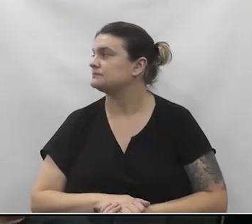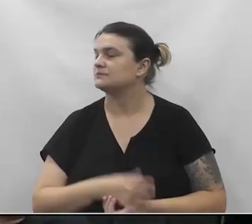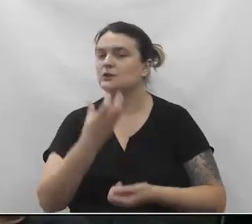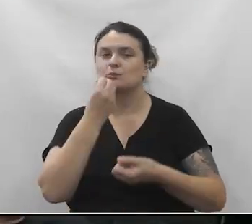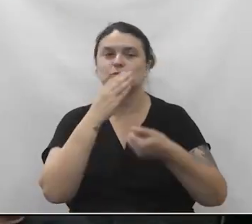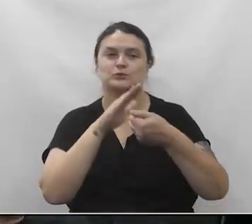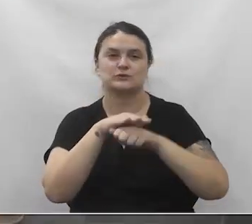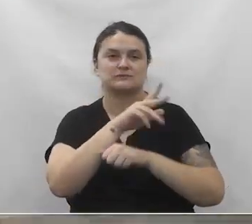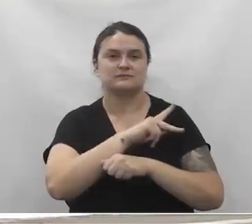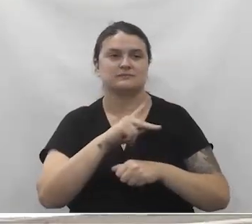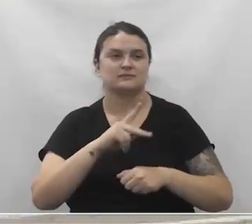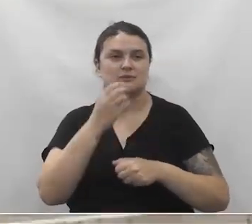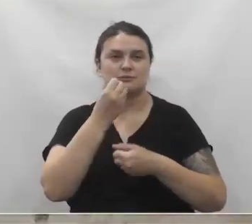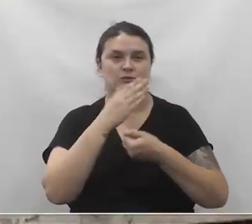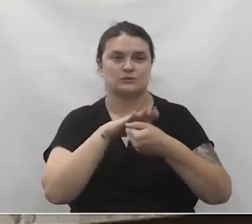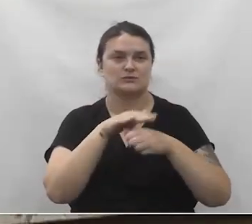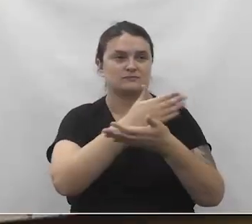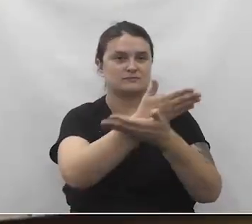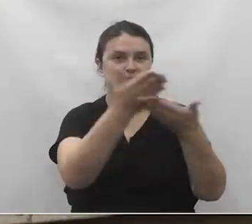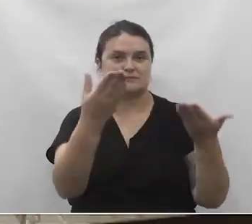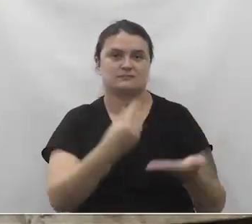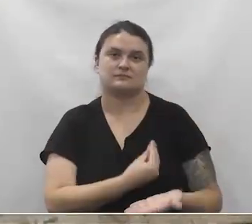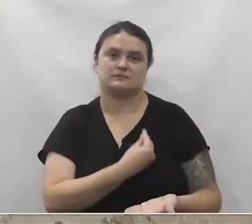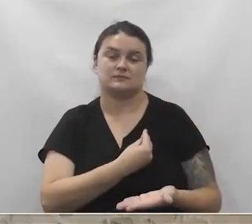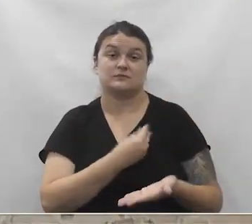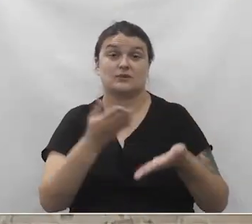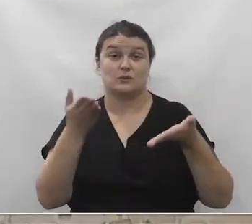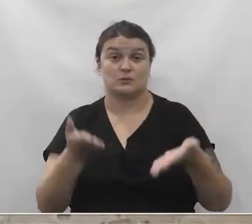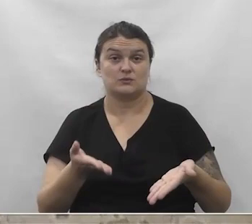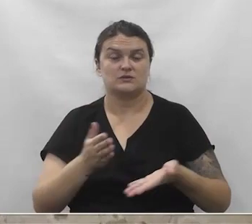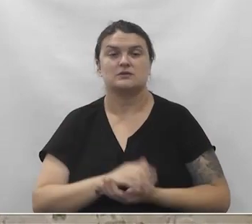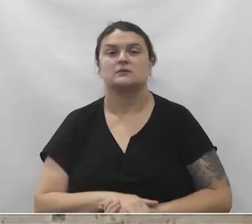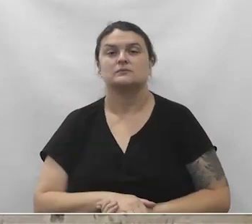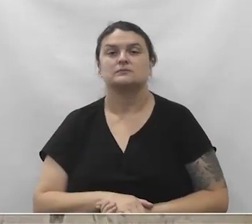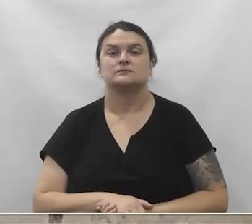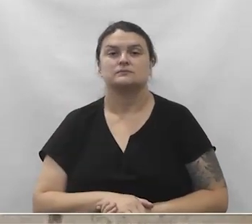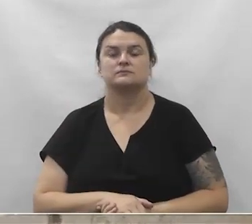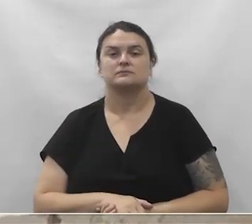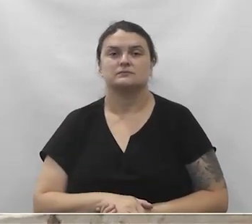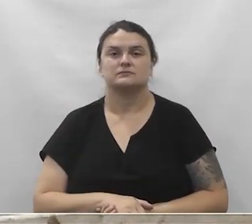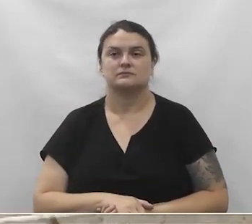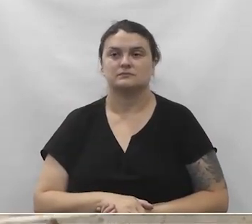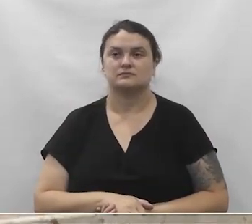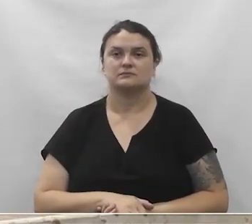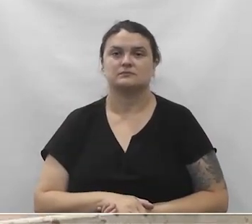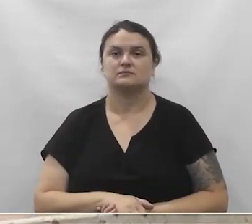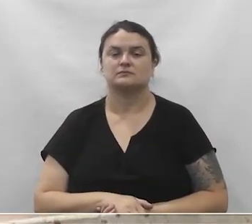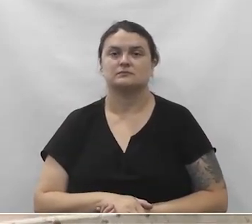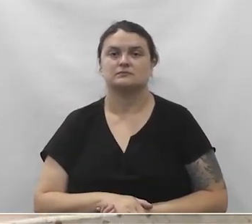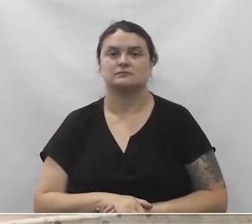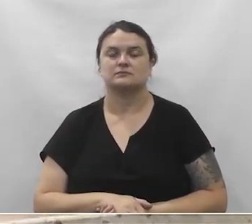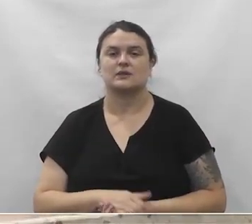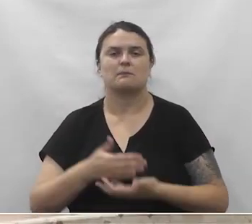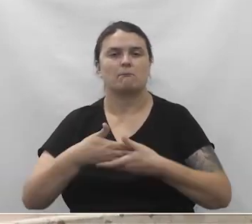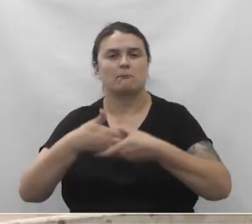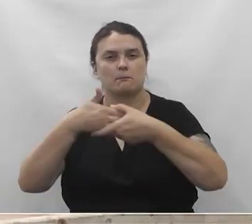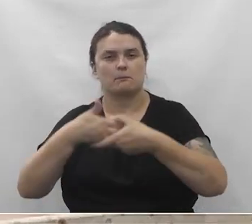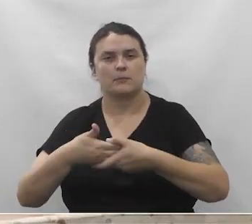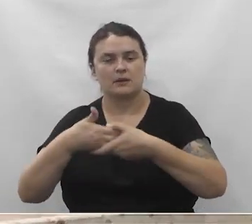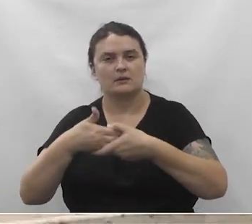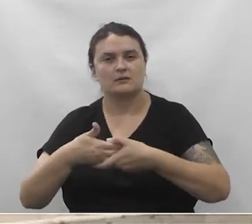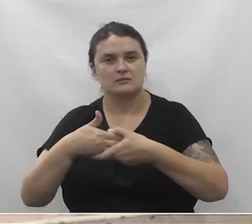Boa noite Presidente Boa noite a todos presentes no dia de hoje eh não poderia deixar de